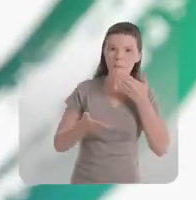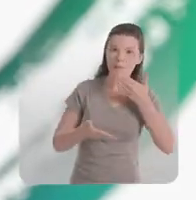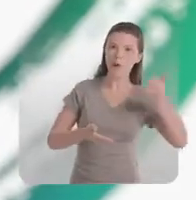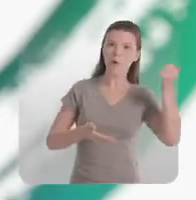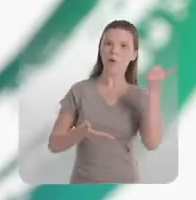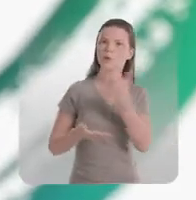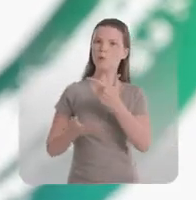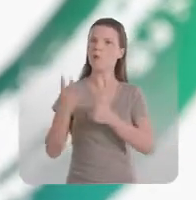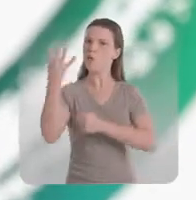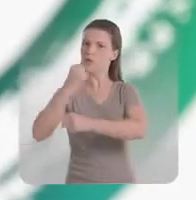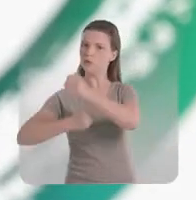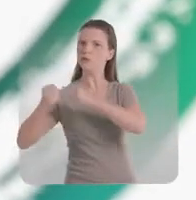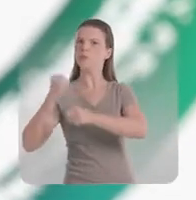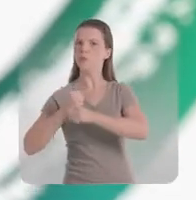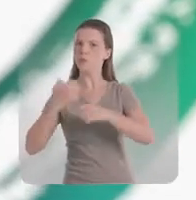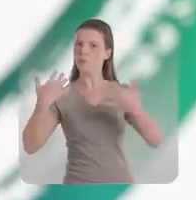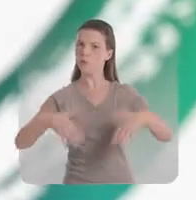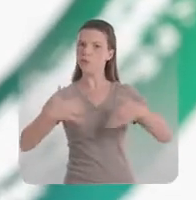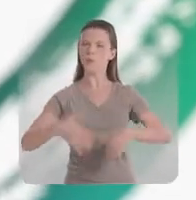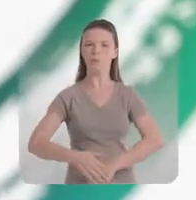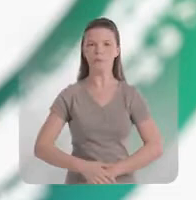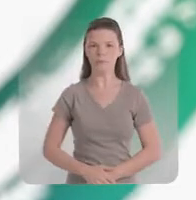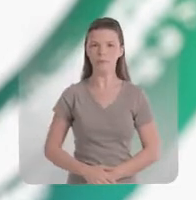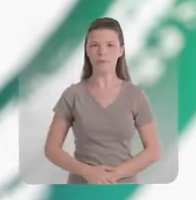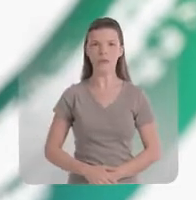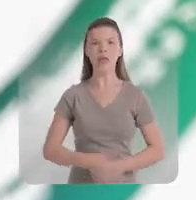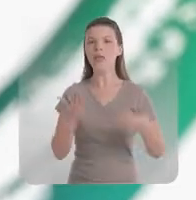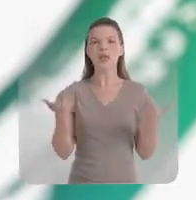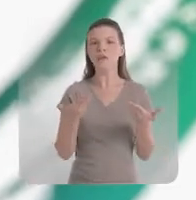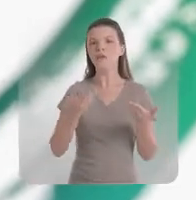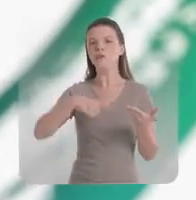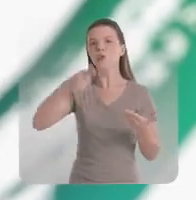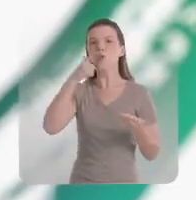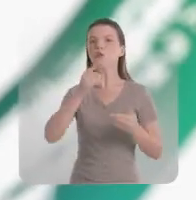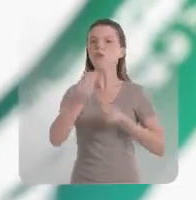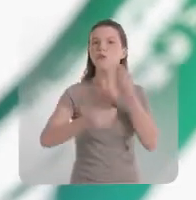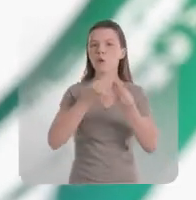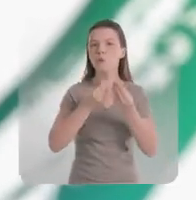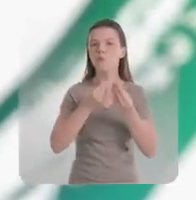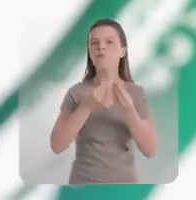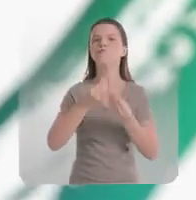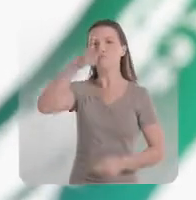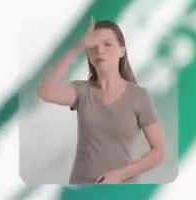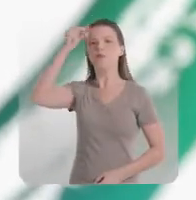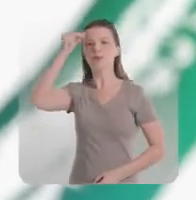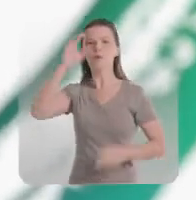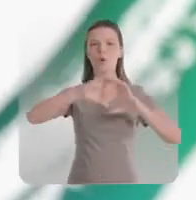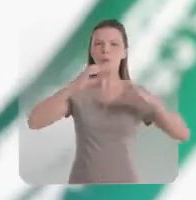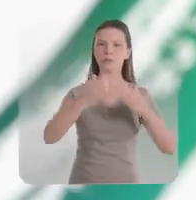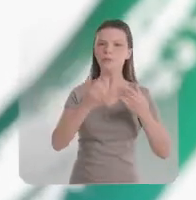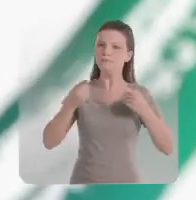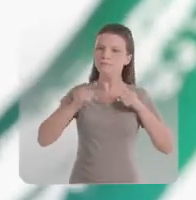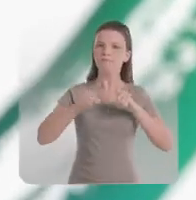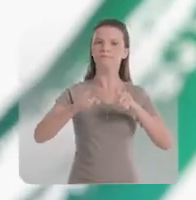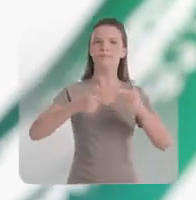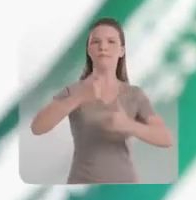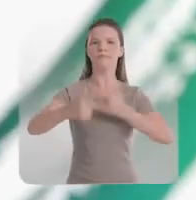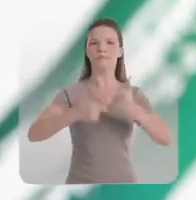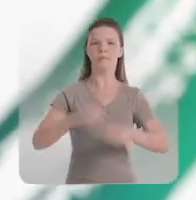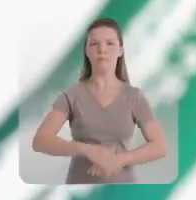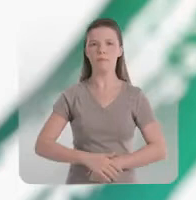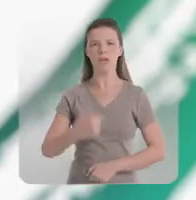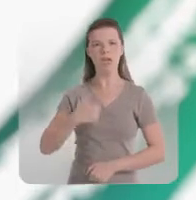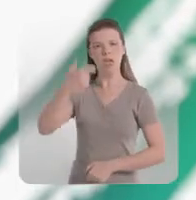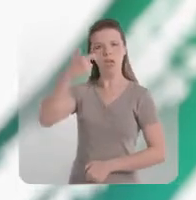de hoje é bem melhor do que aquela que eu encontrei 4 anos atrás. E isso nós construímos juntos, prefeitura e comunidades,